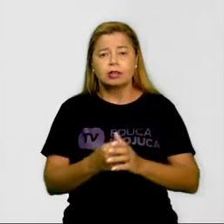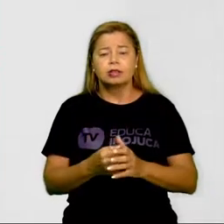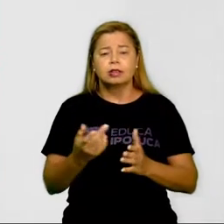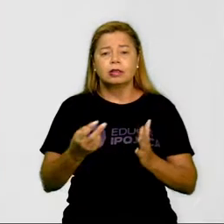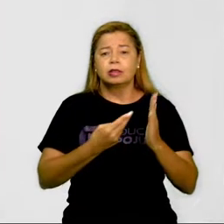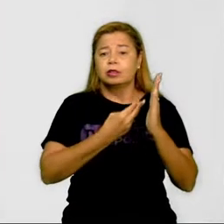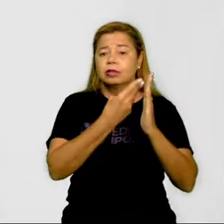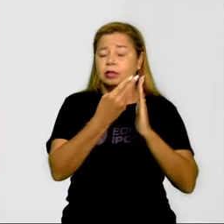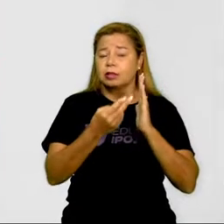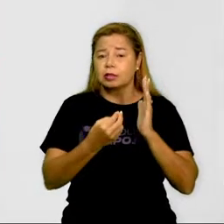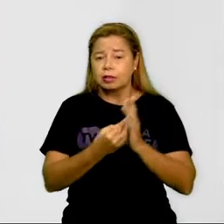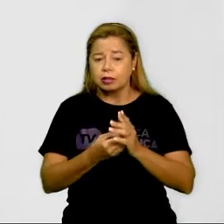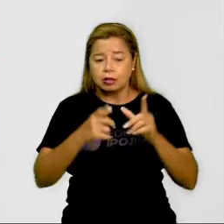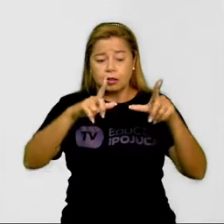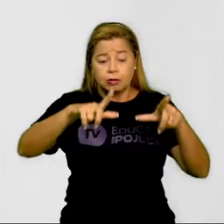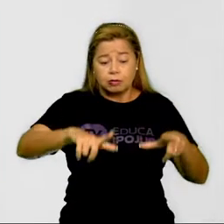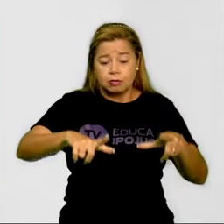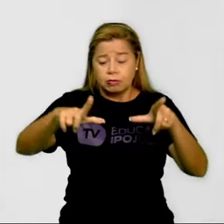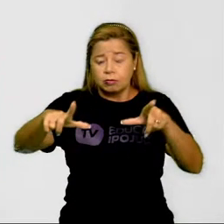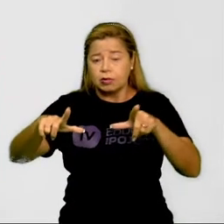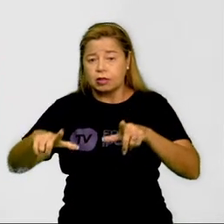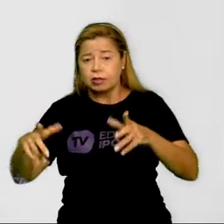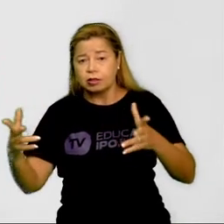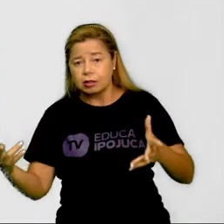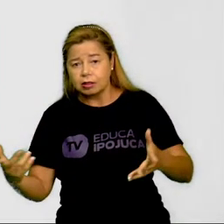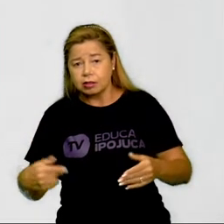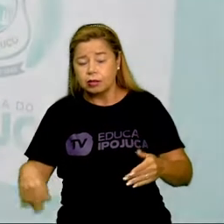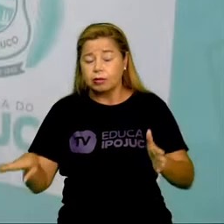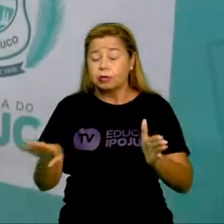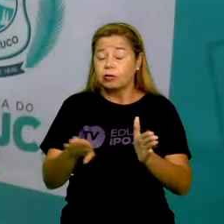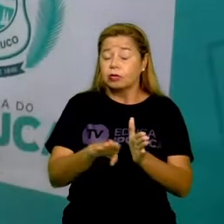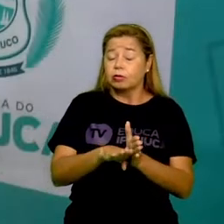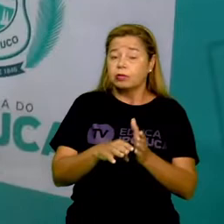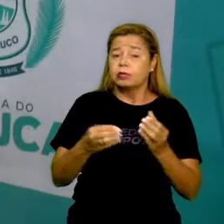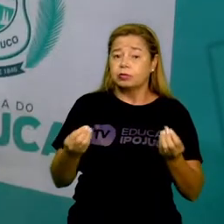onde você quer chegar, e as proximidades, o que está ao seu entorno.